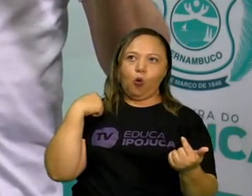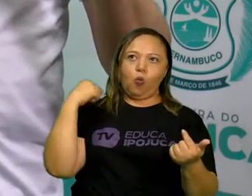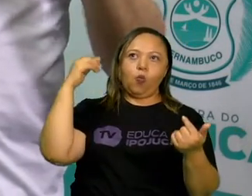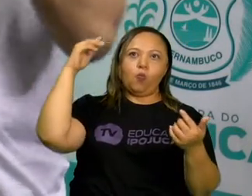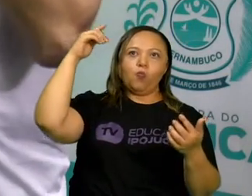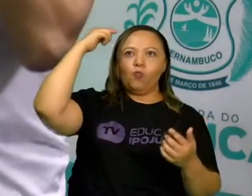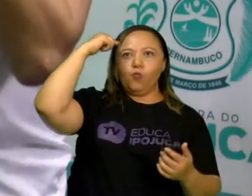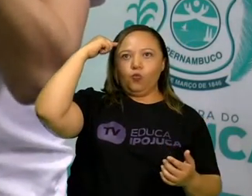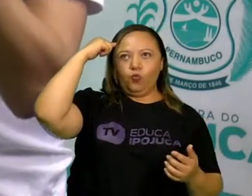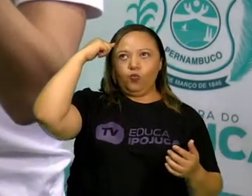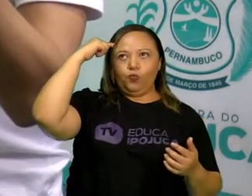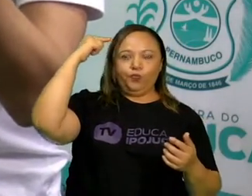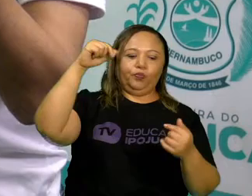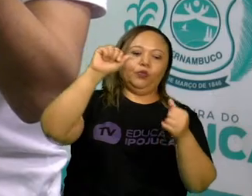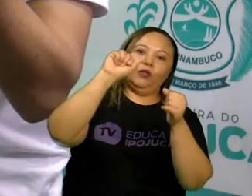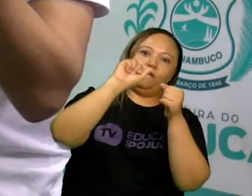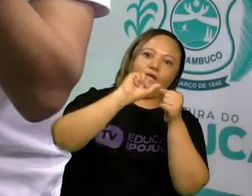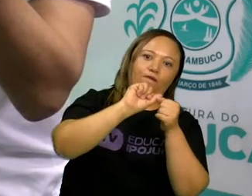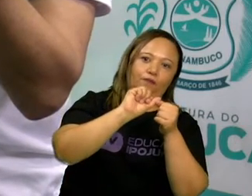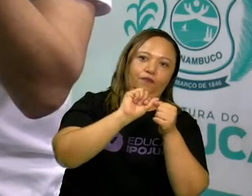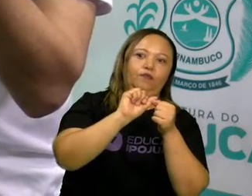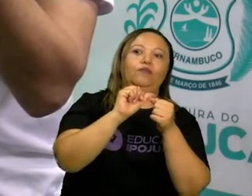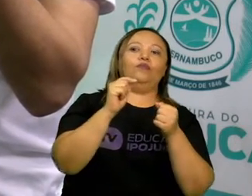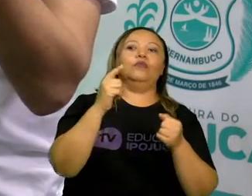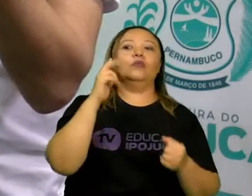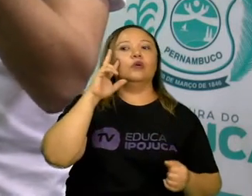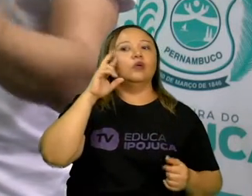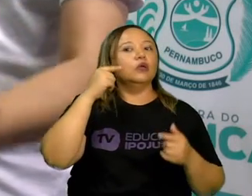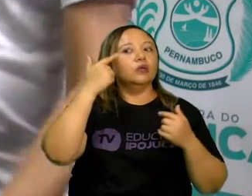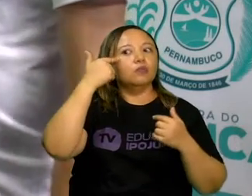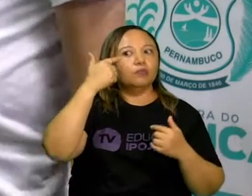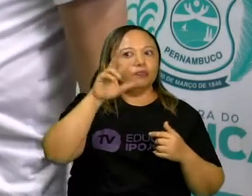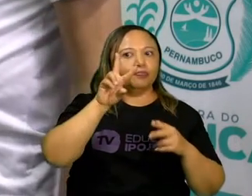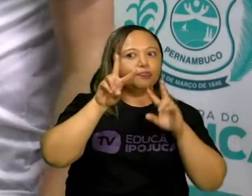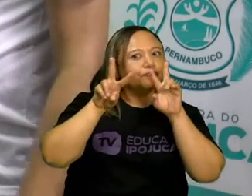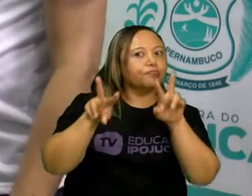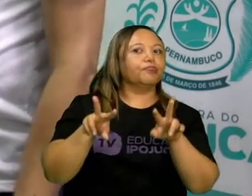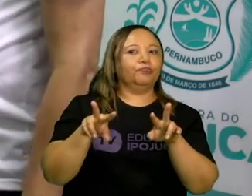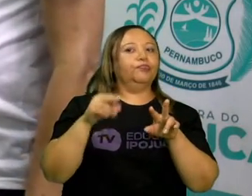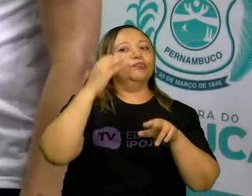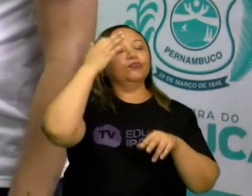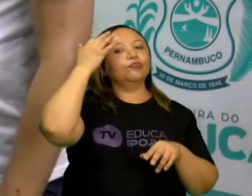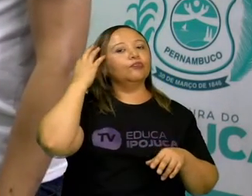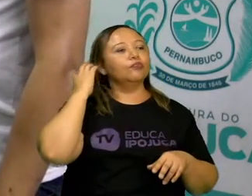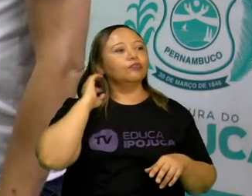imaginação e trazer para o olhar. Ok?